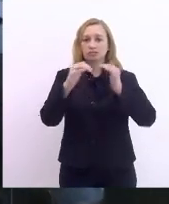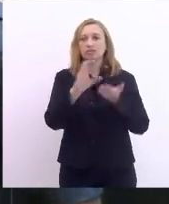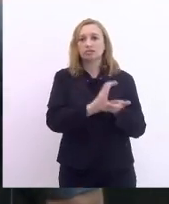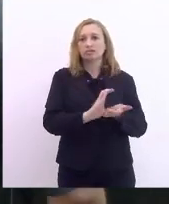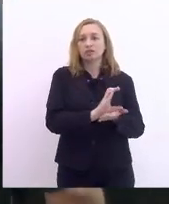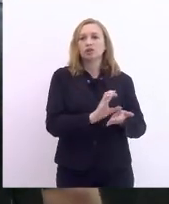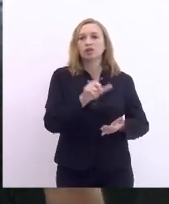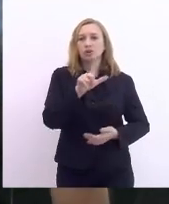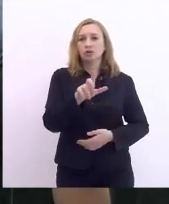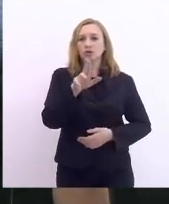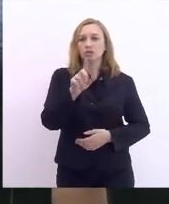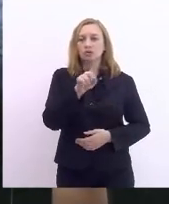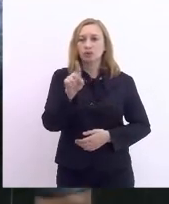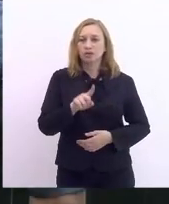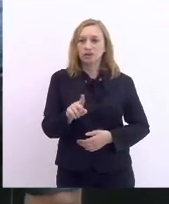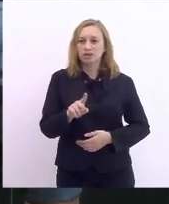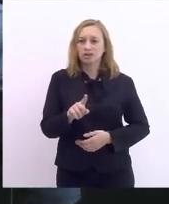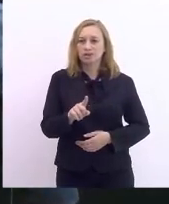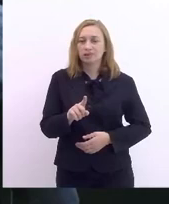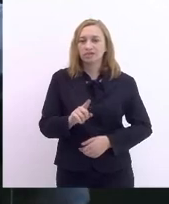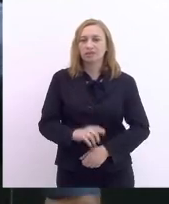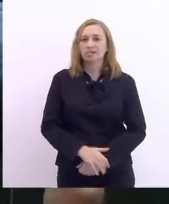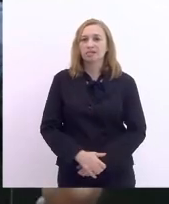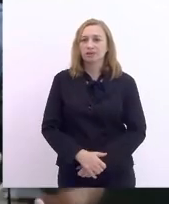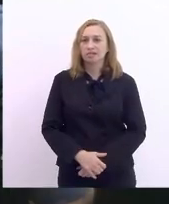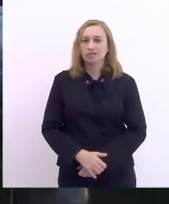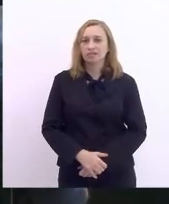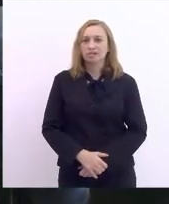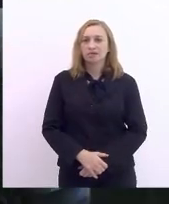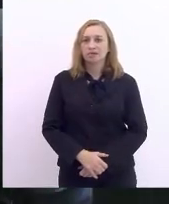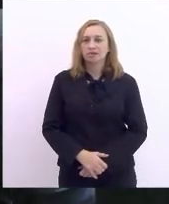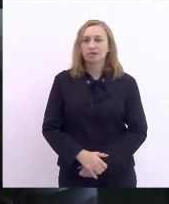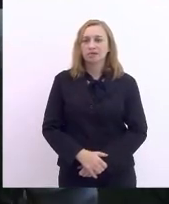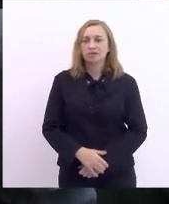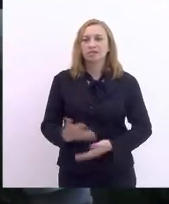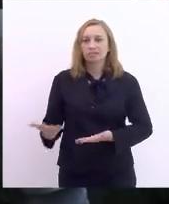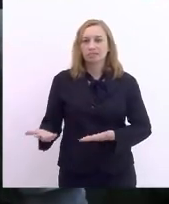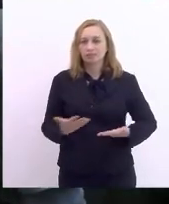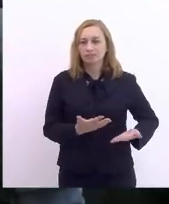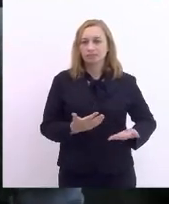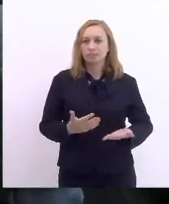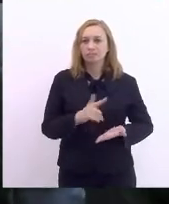Luiz André Melo Pinto para receber um termo de posse e